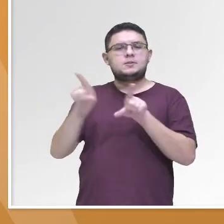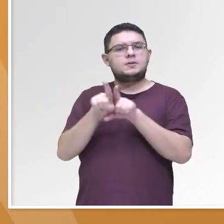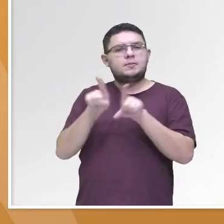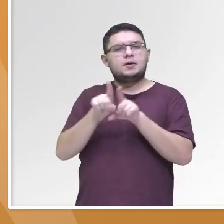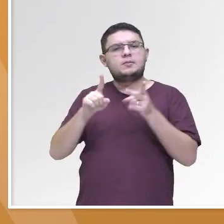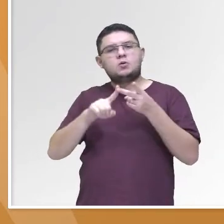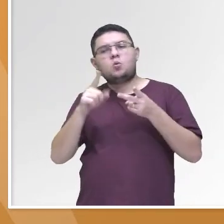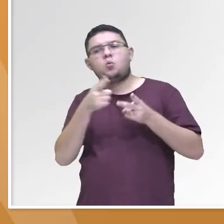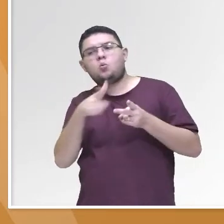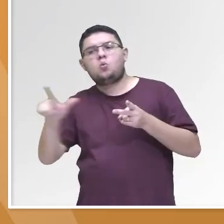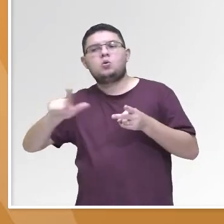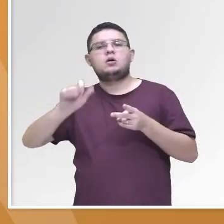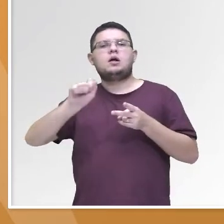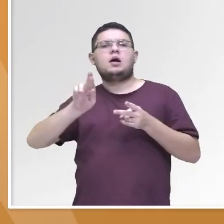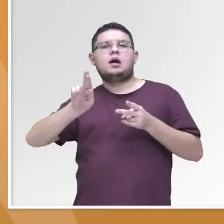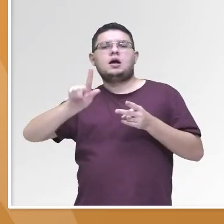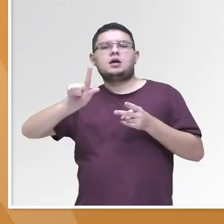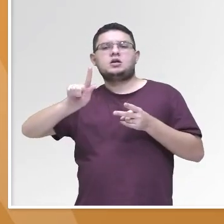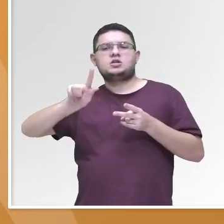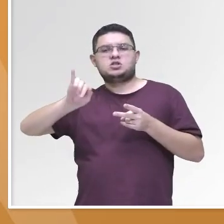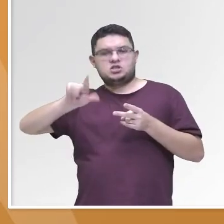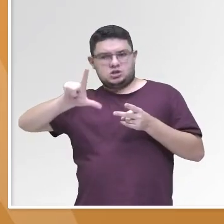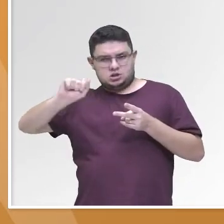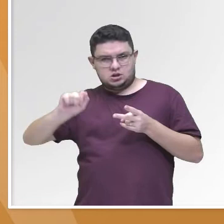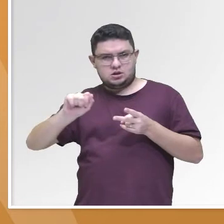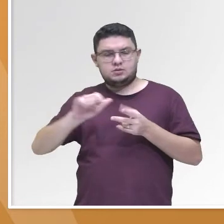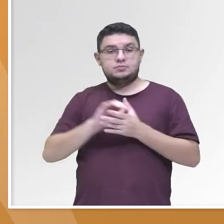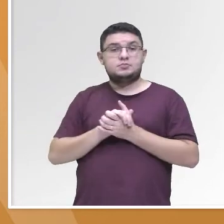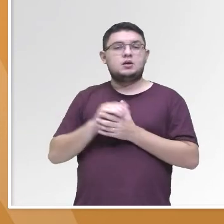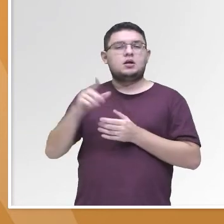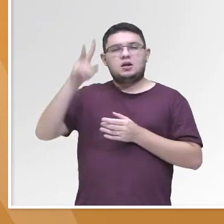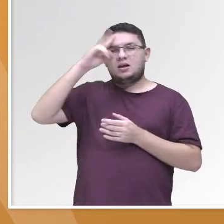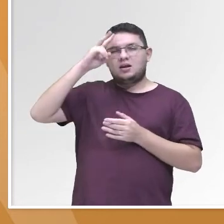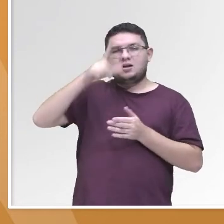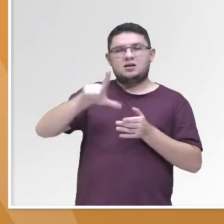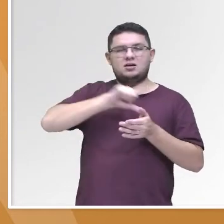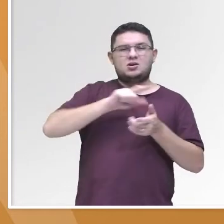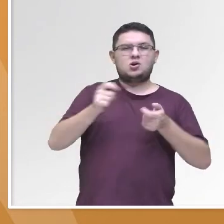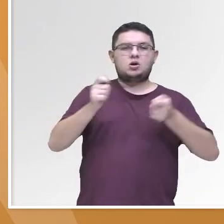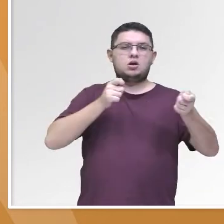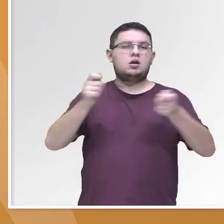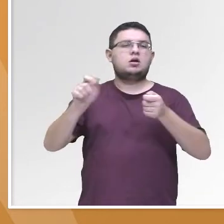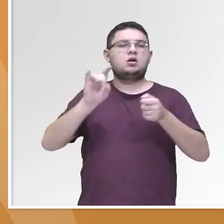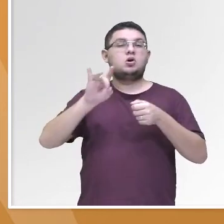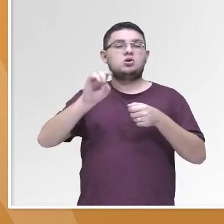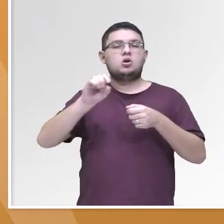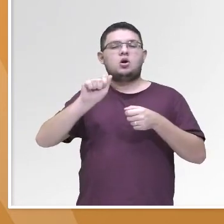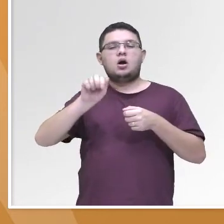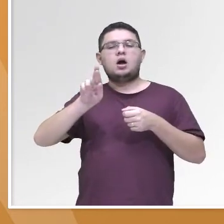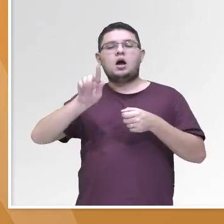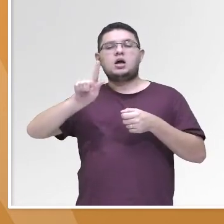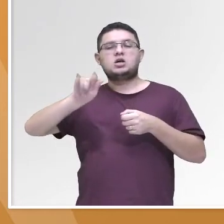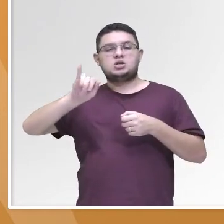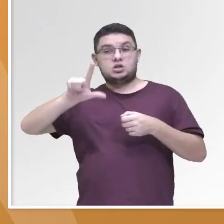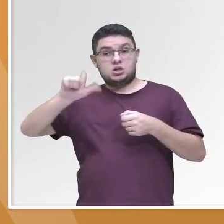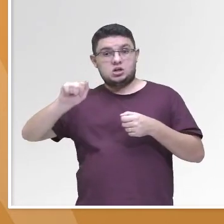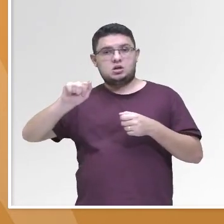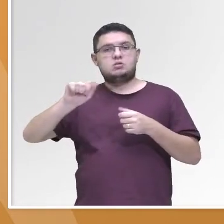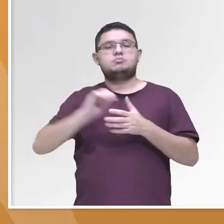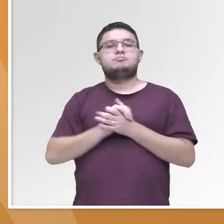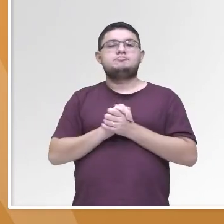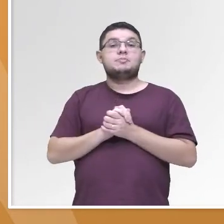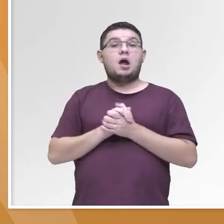no aterro controlado a gente só viu a argila e acaba infiltrando ali o chorume para o